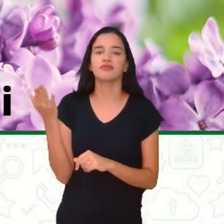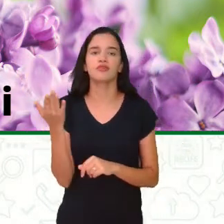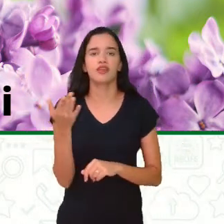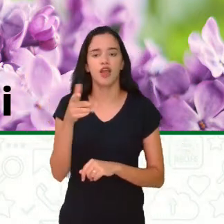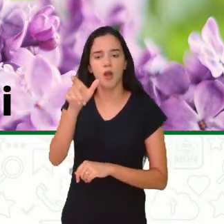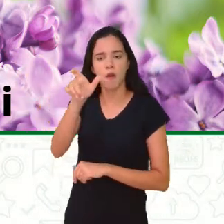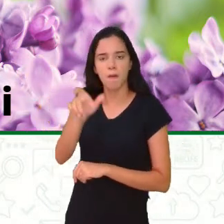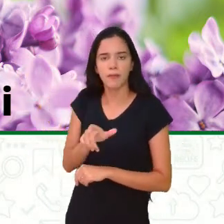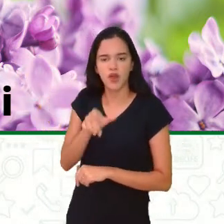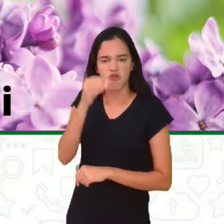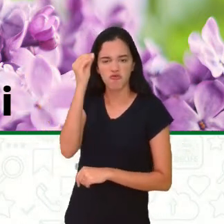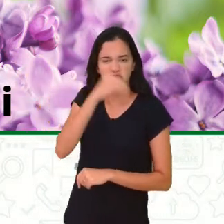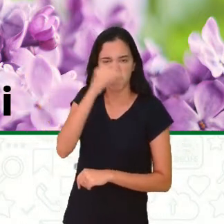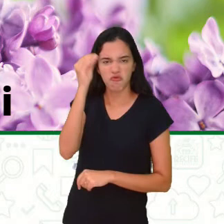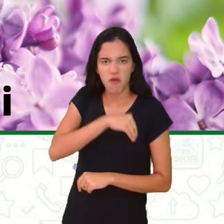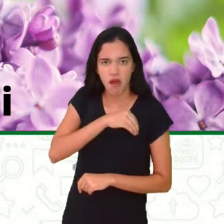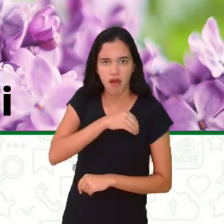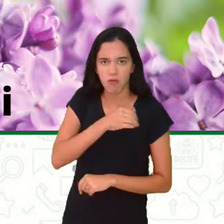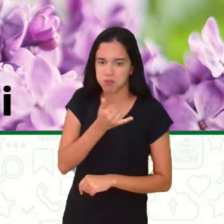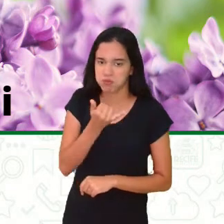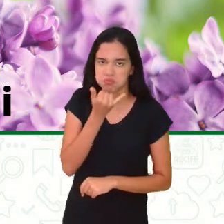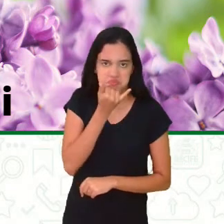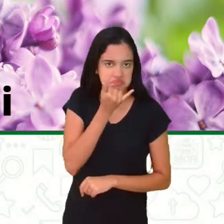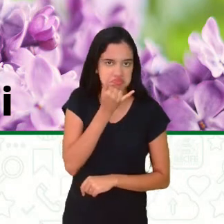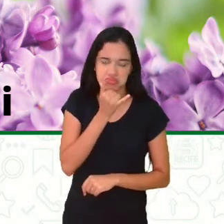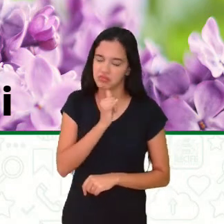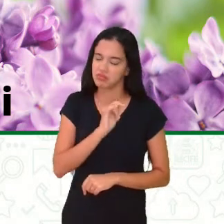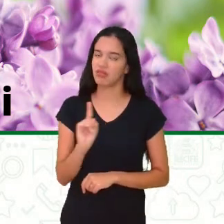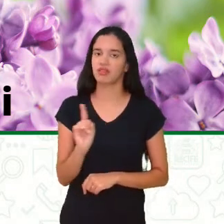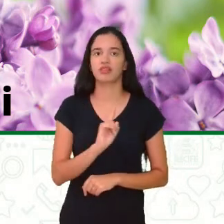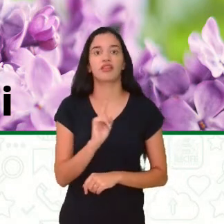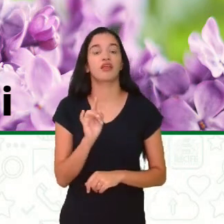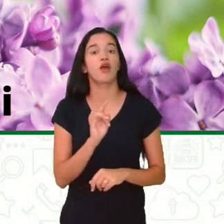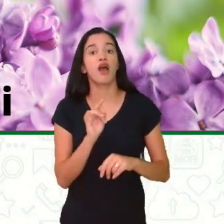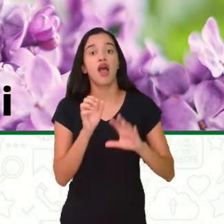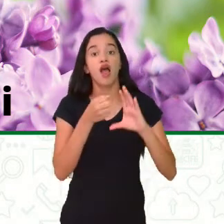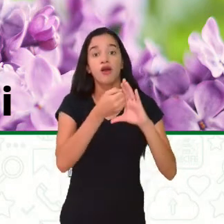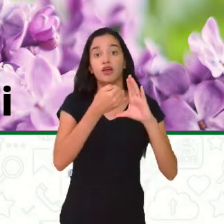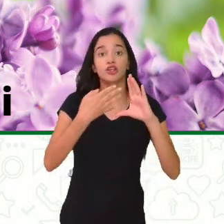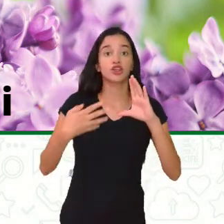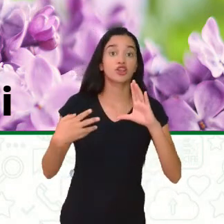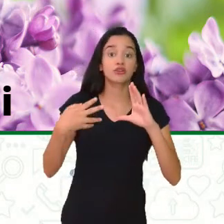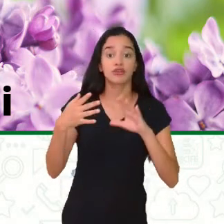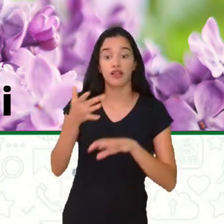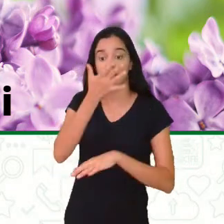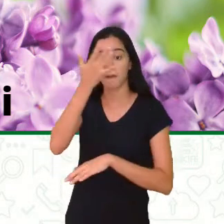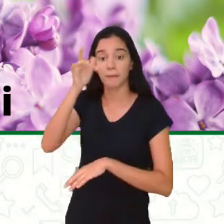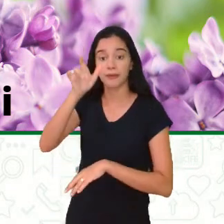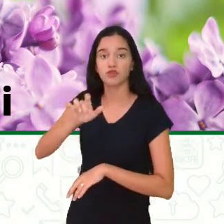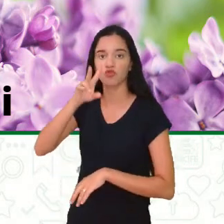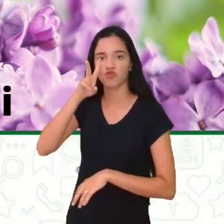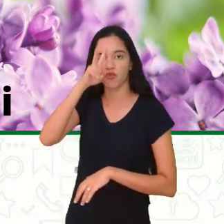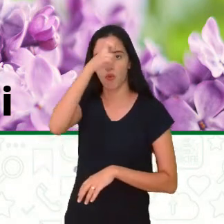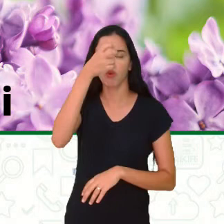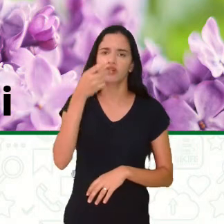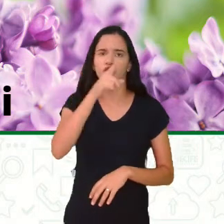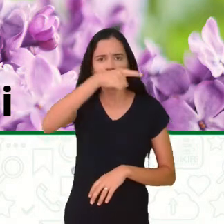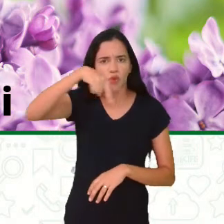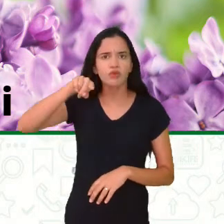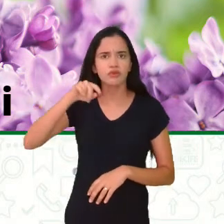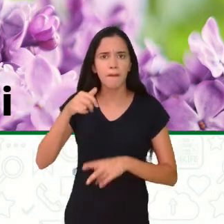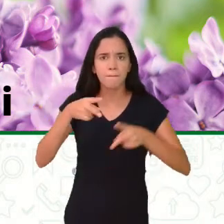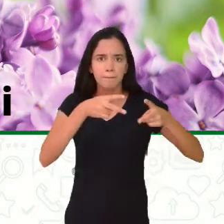fraco jamais perdoa. O perdão é uma das características do forte. E aí, você